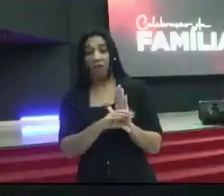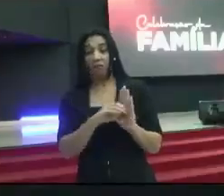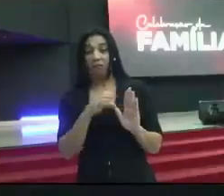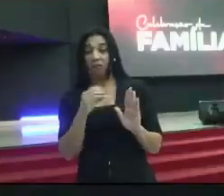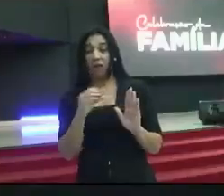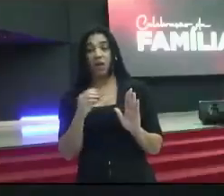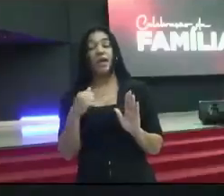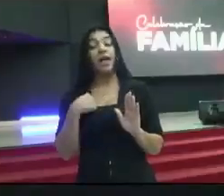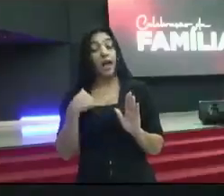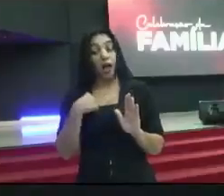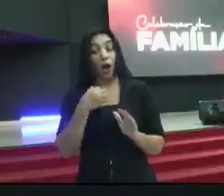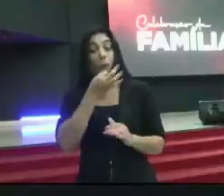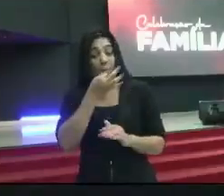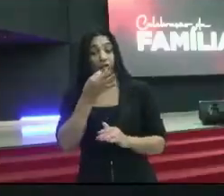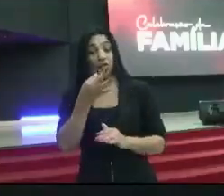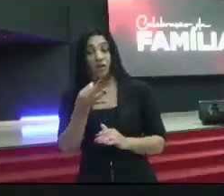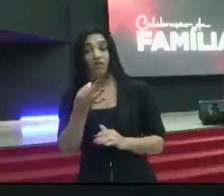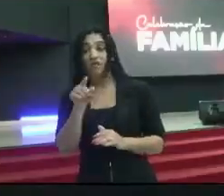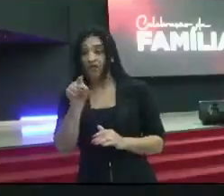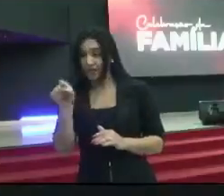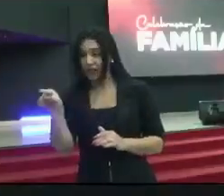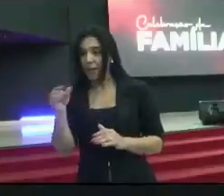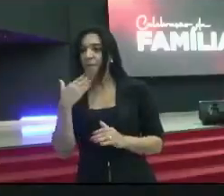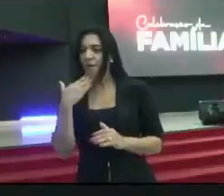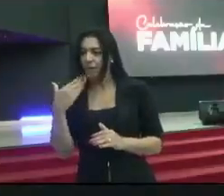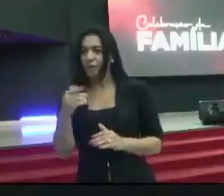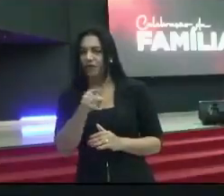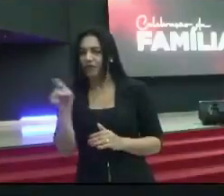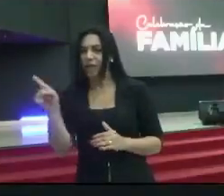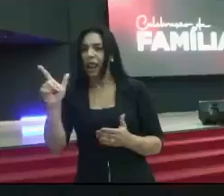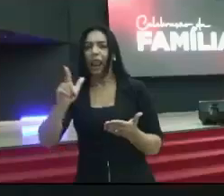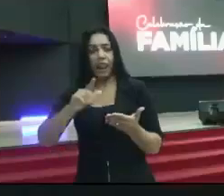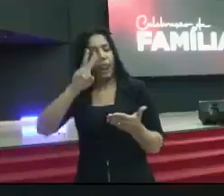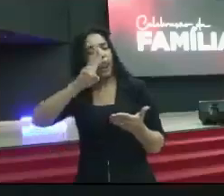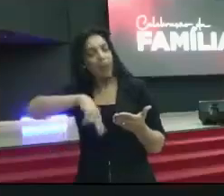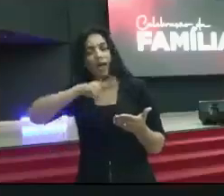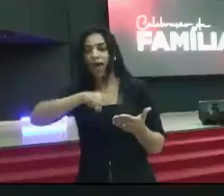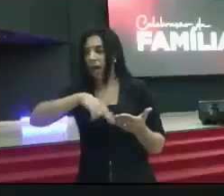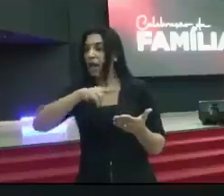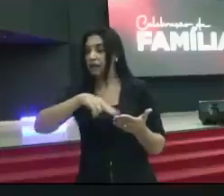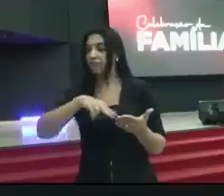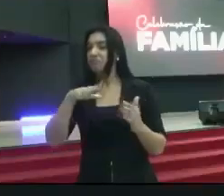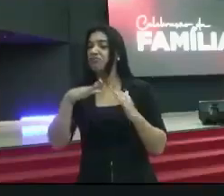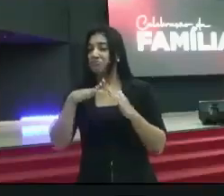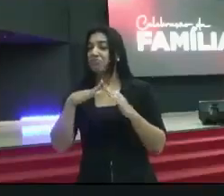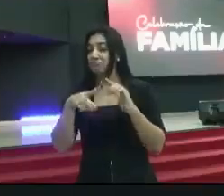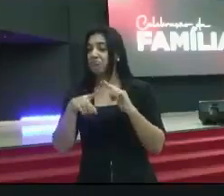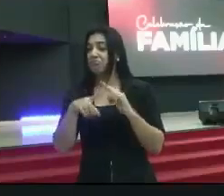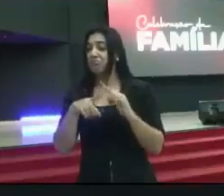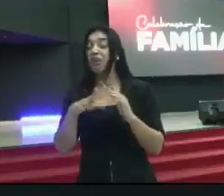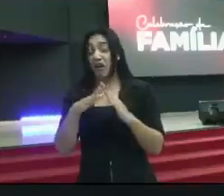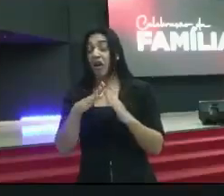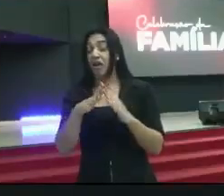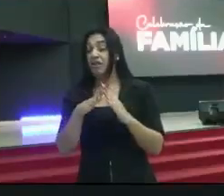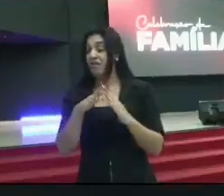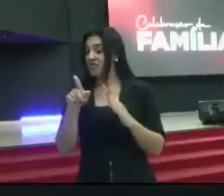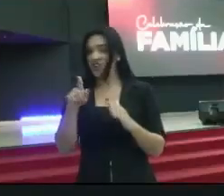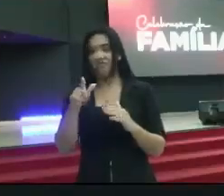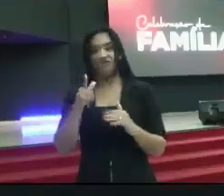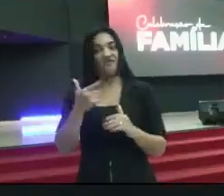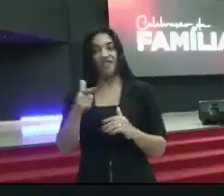Inclusive, eu sugiro que você o leia na sua casa. Você não vai se